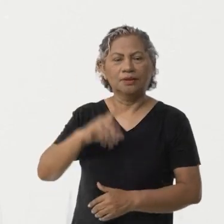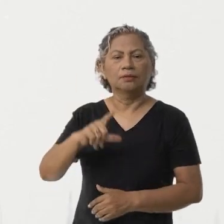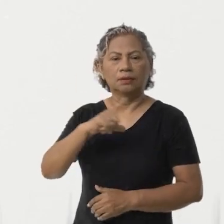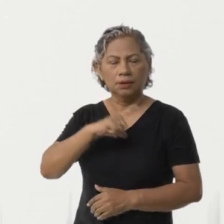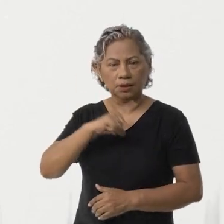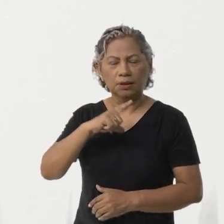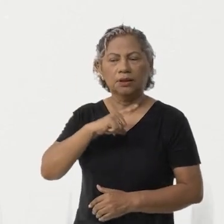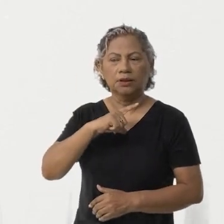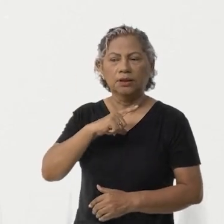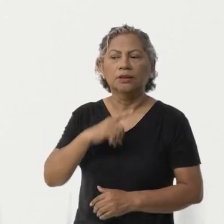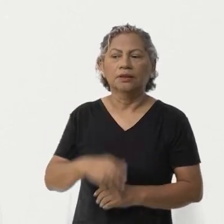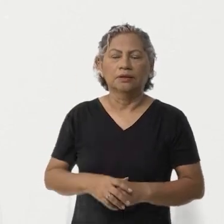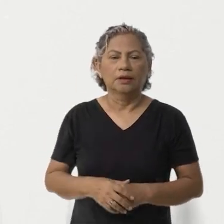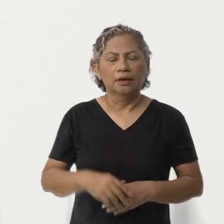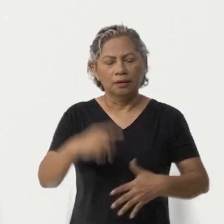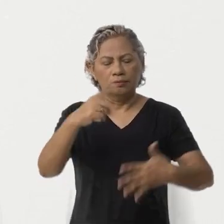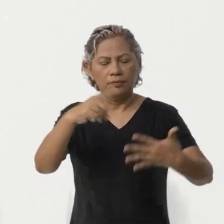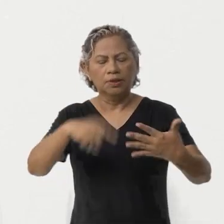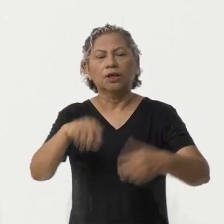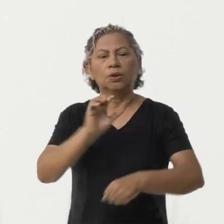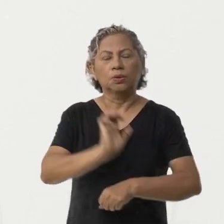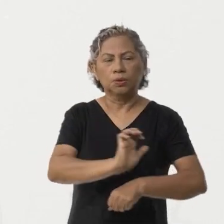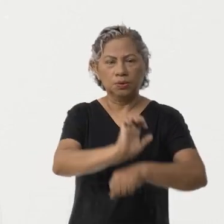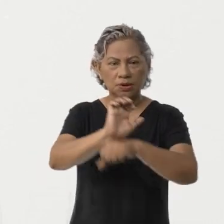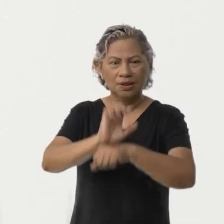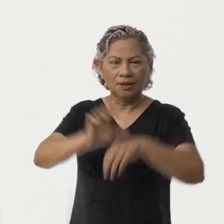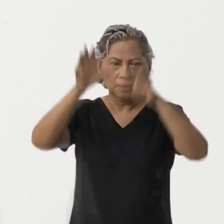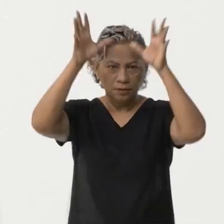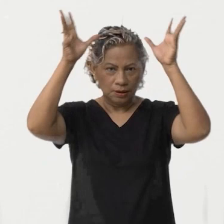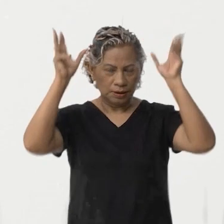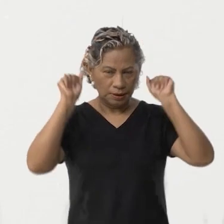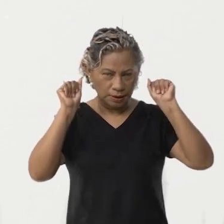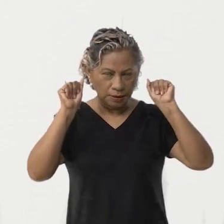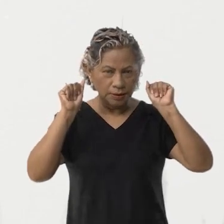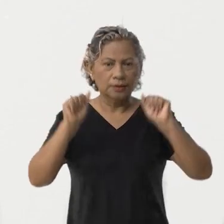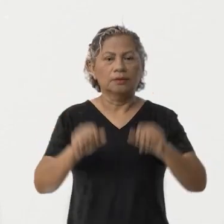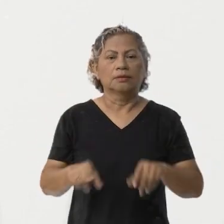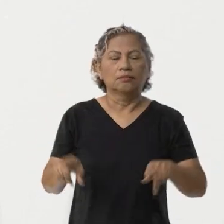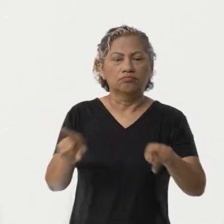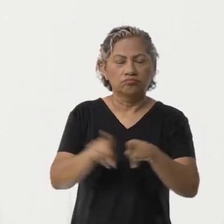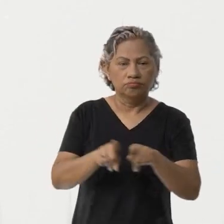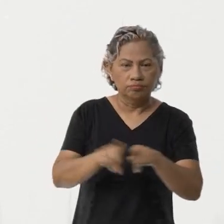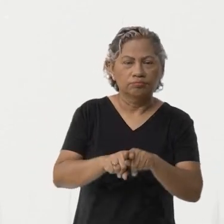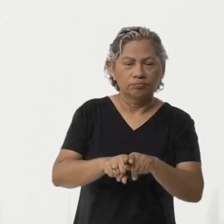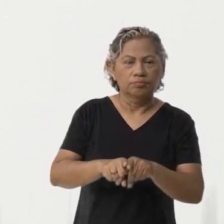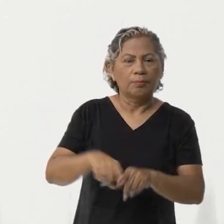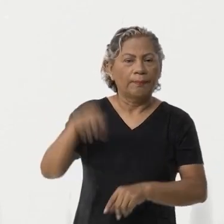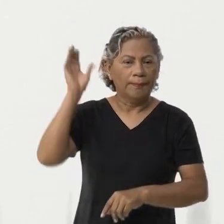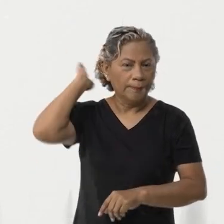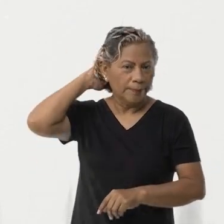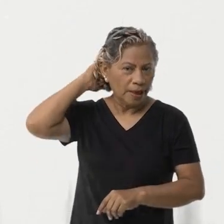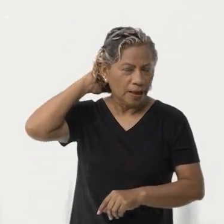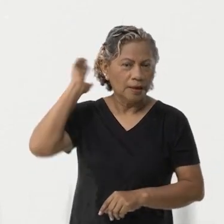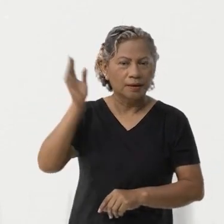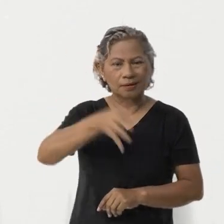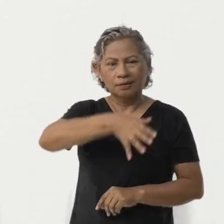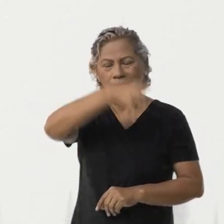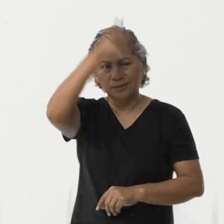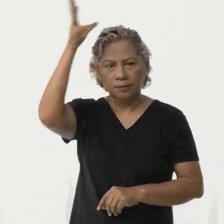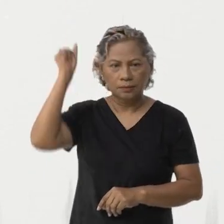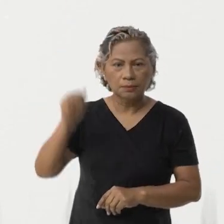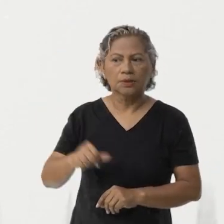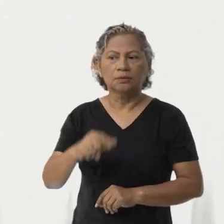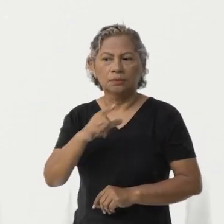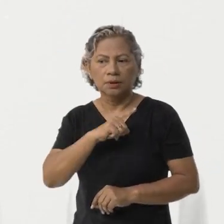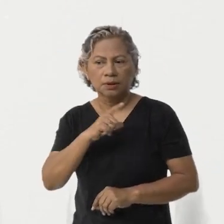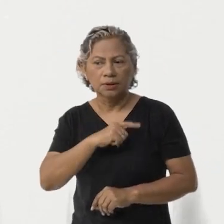do Amazonas, o Amapá, parte também do estado do Pará vão estar acima da linha do Equador. Então,